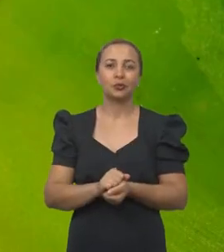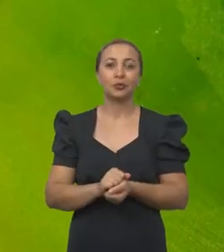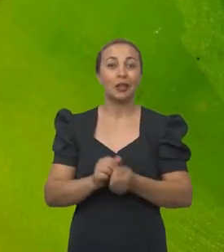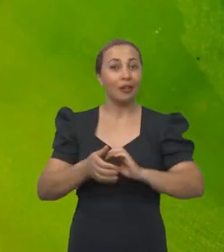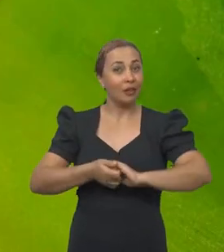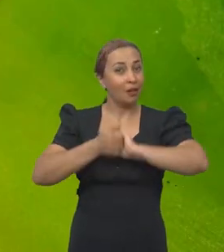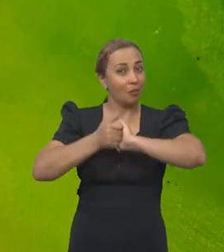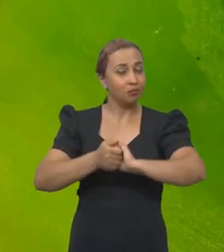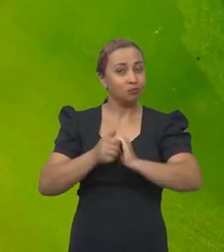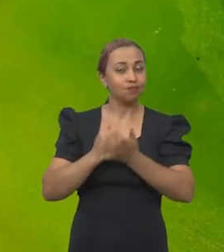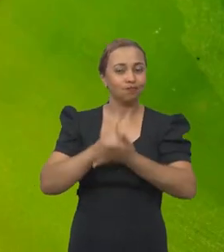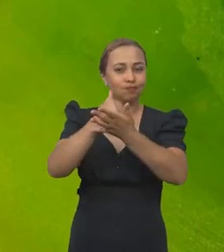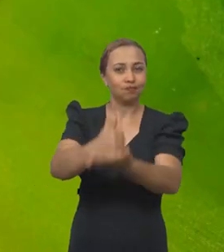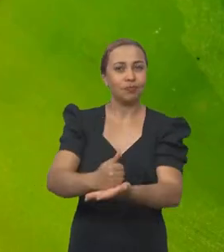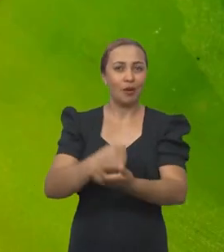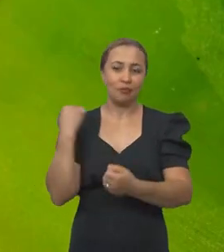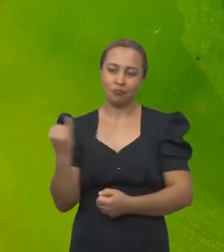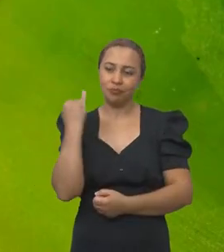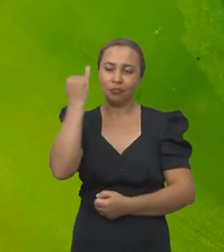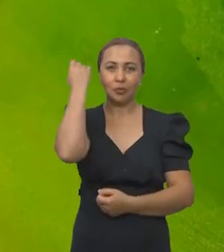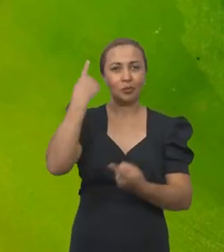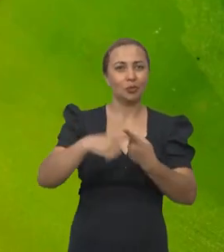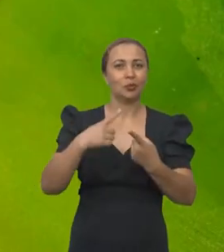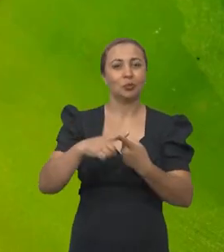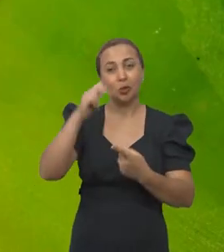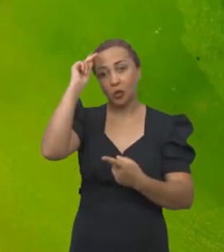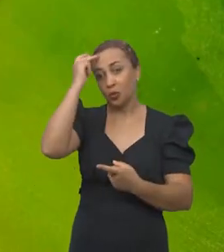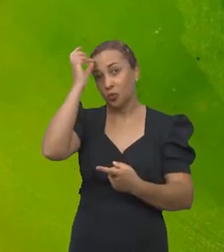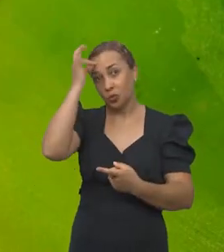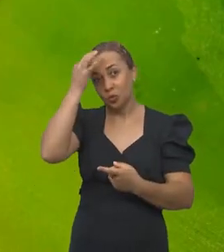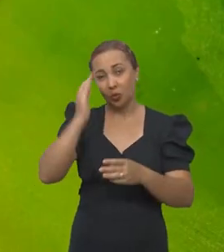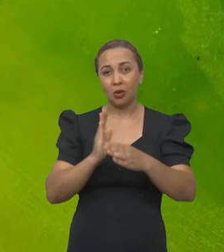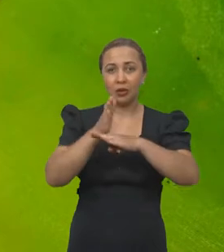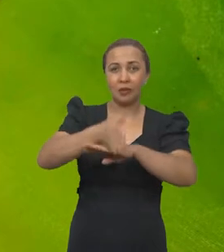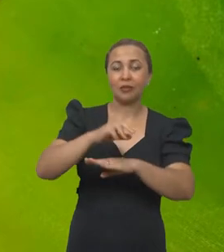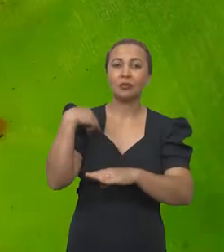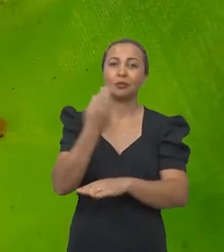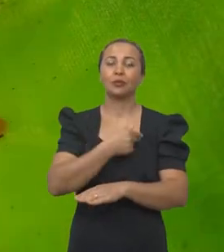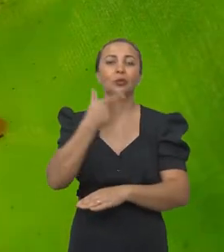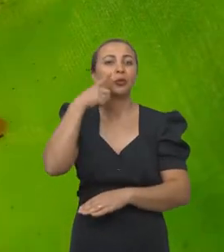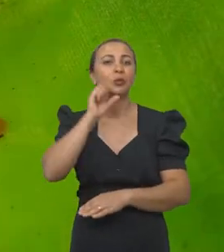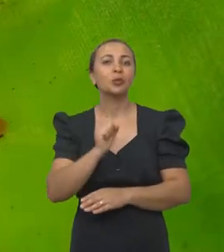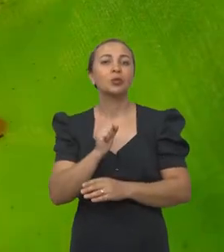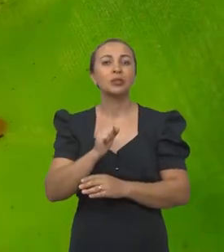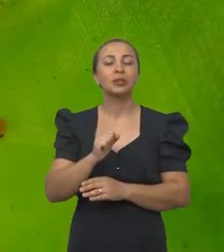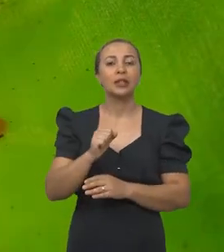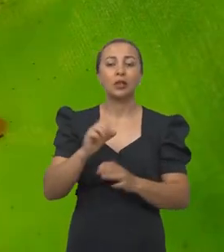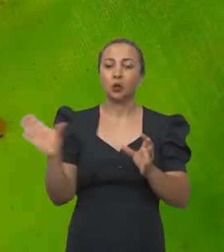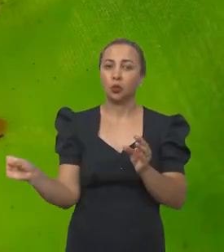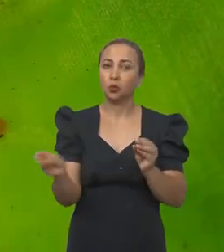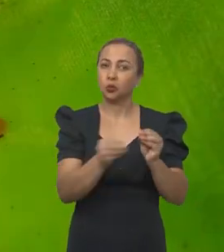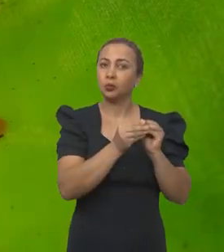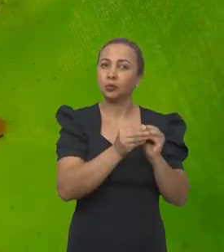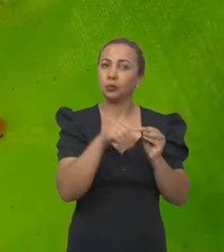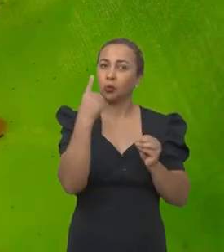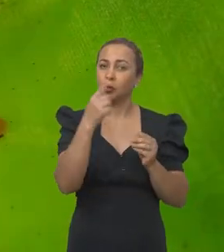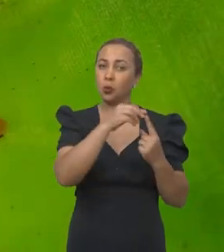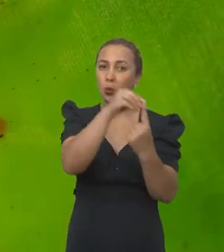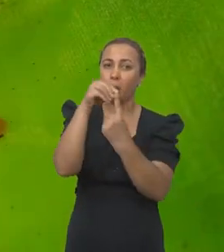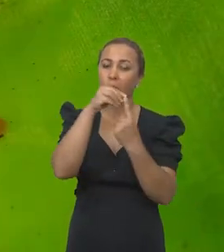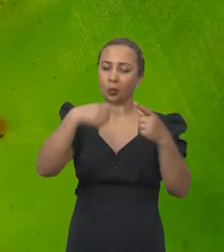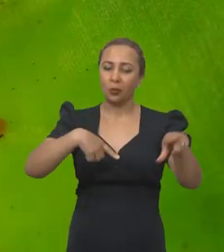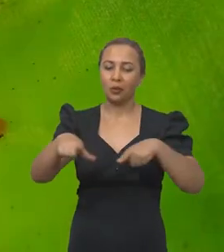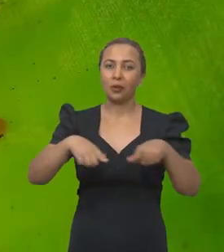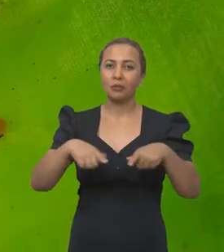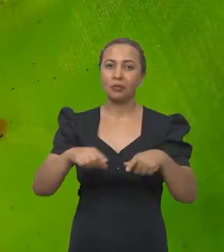e essa colaboração ela é especial justamente porque só através dela que a gente consegue um tá no único